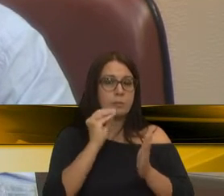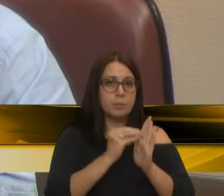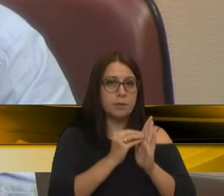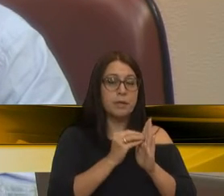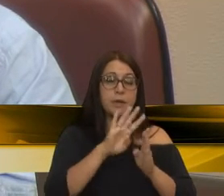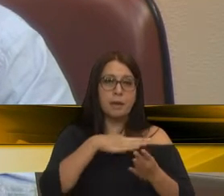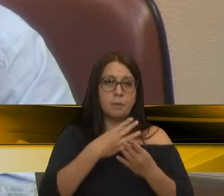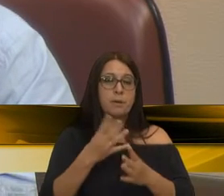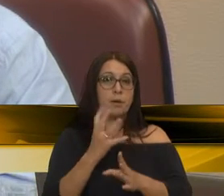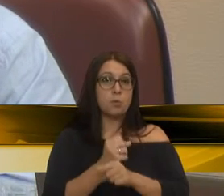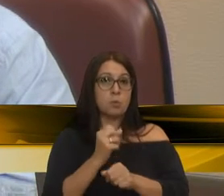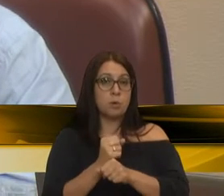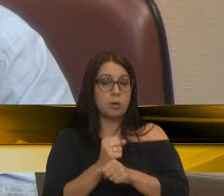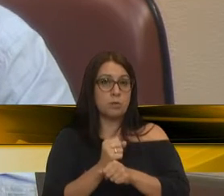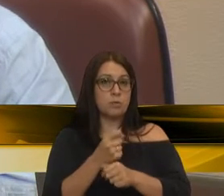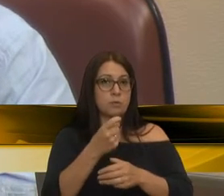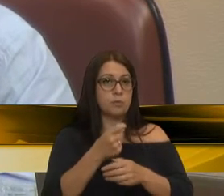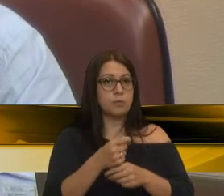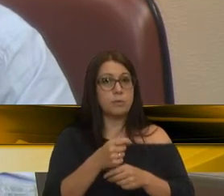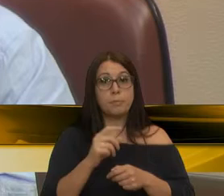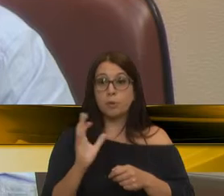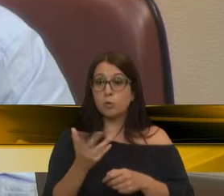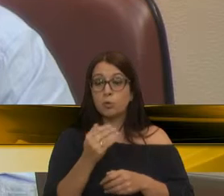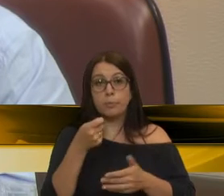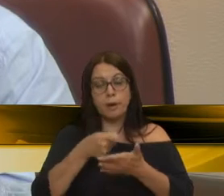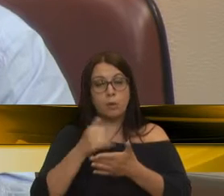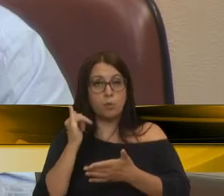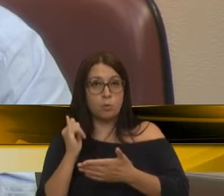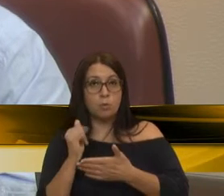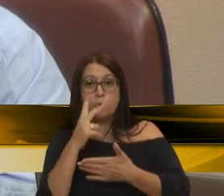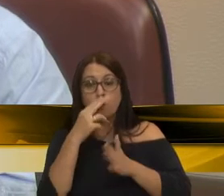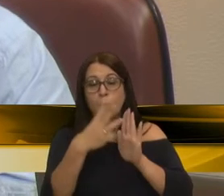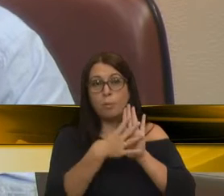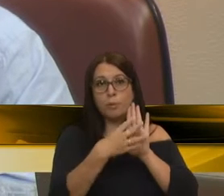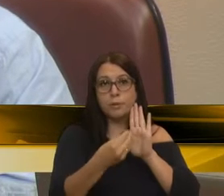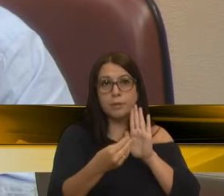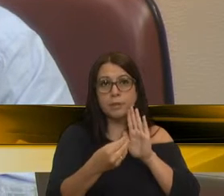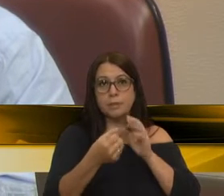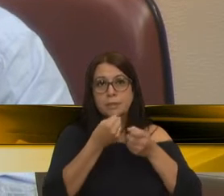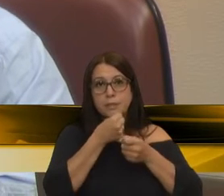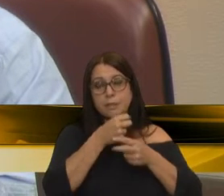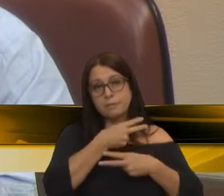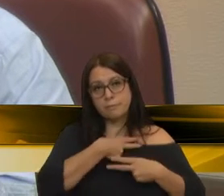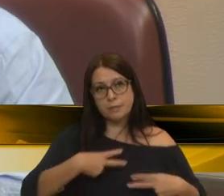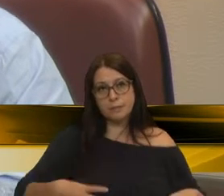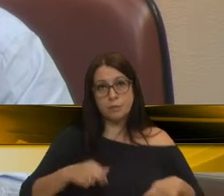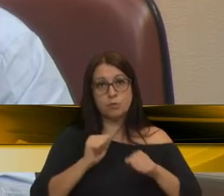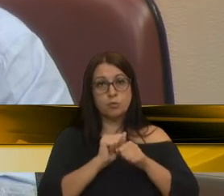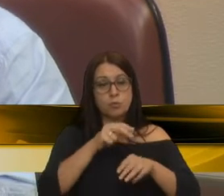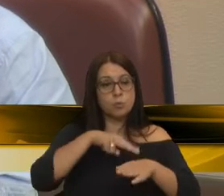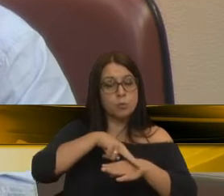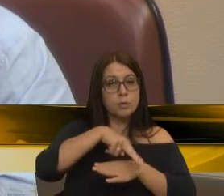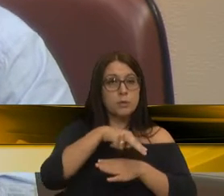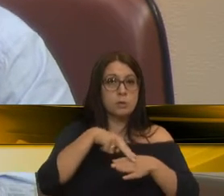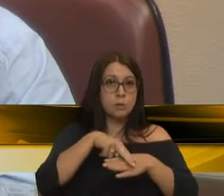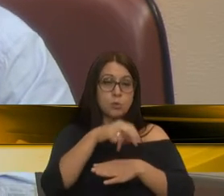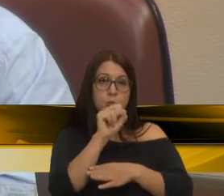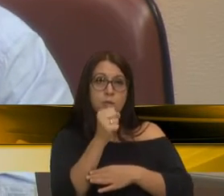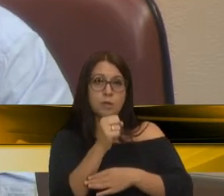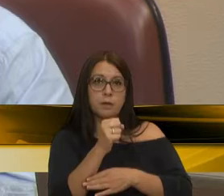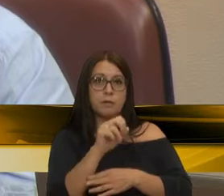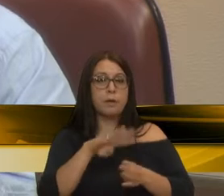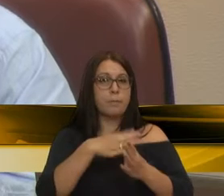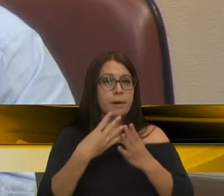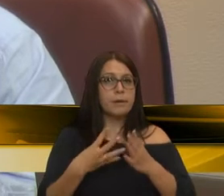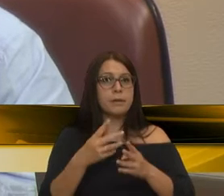planilhas de cálculo tarifário para ônibus conforme modelo da secretaria municipal de transportes anexo oitavo planilha tarifária